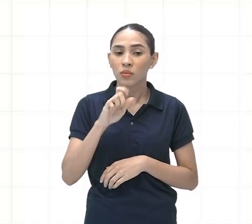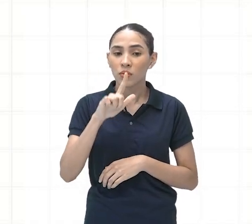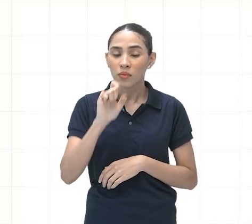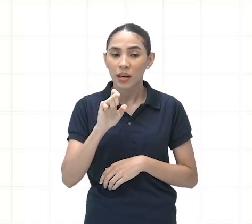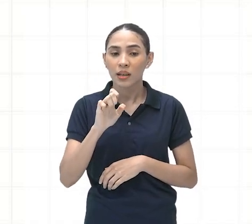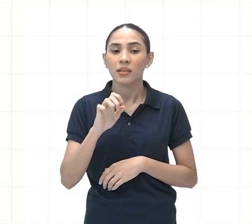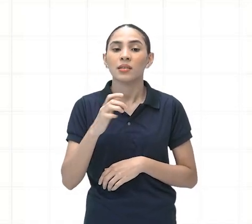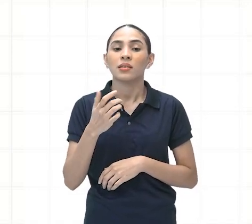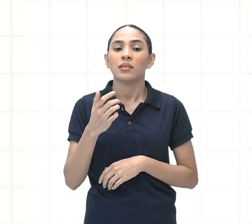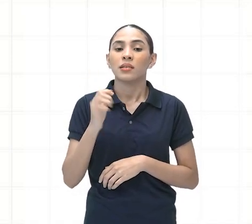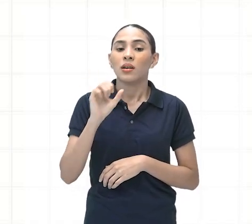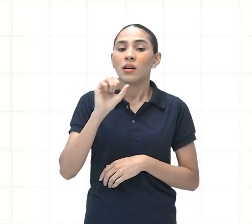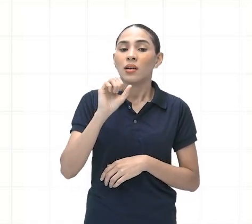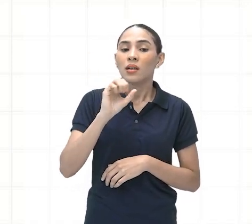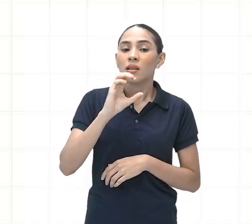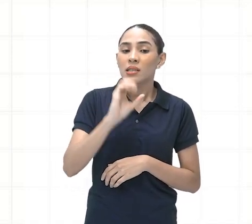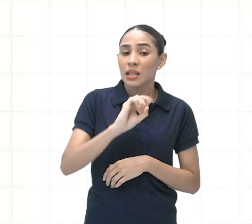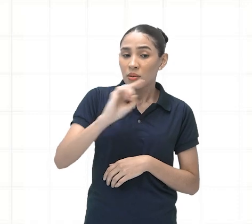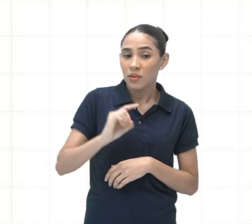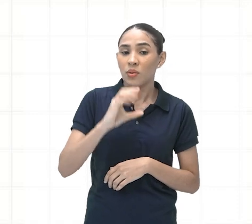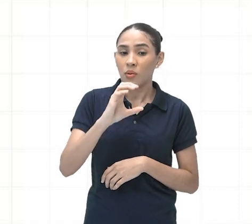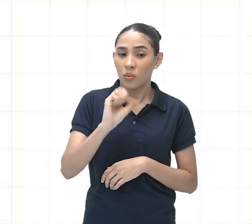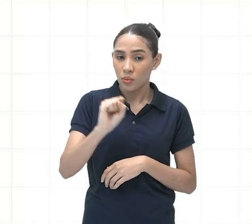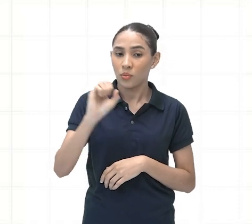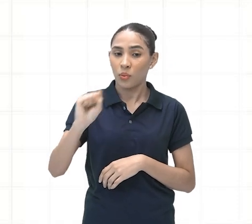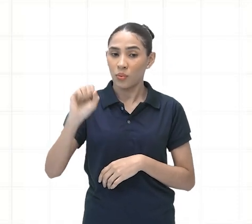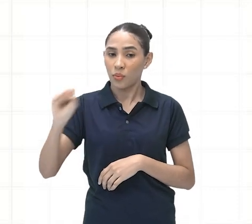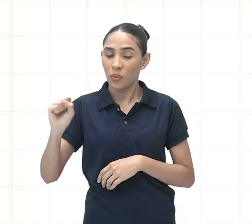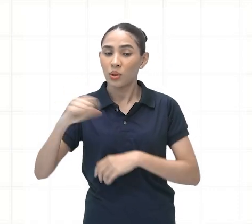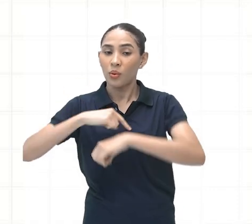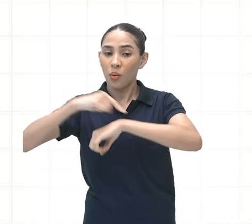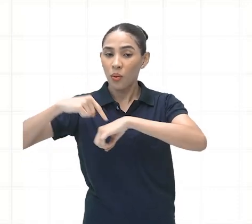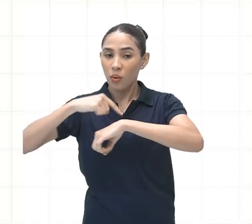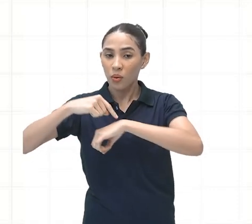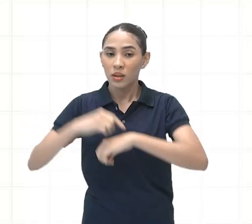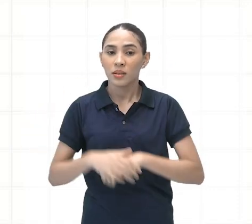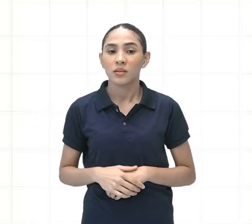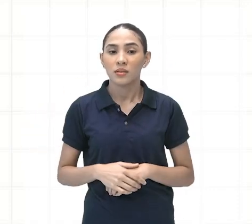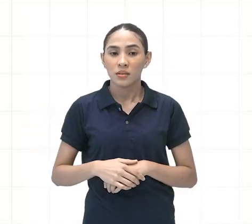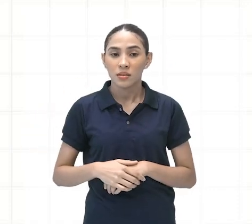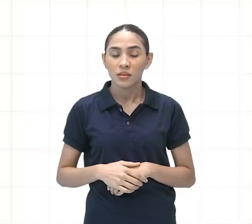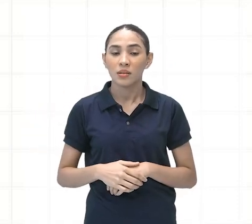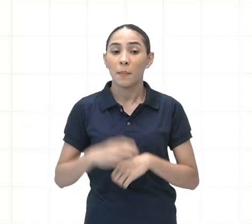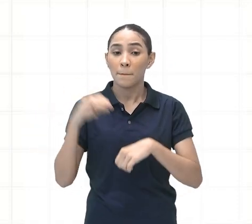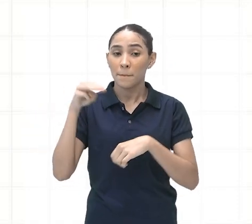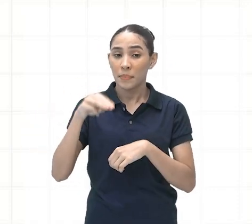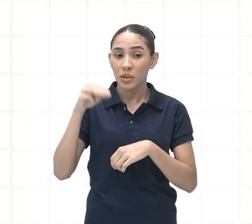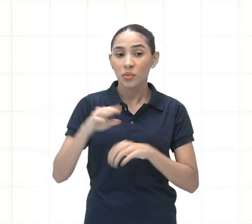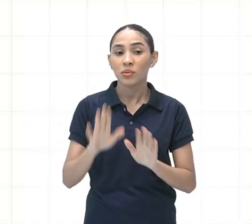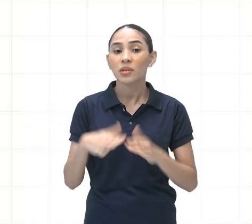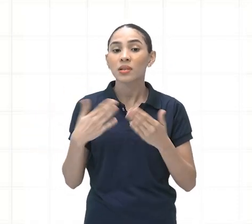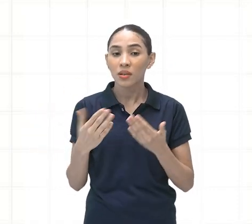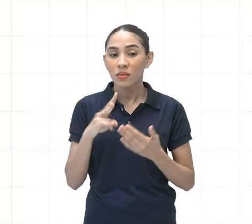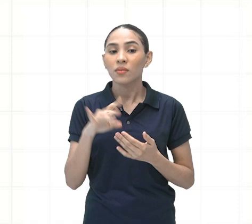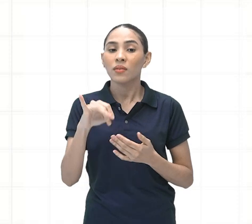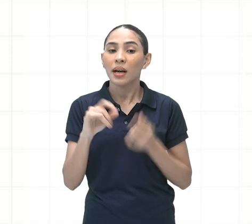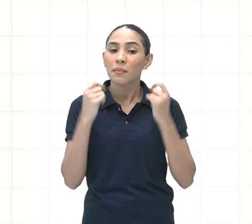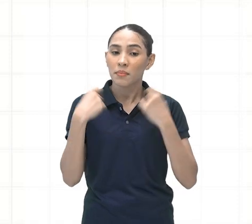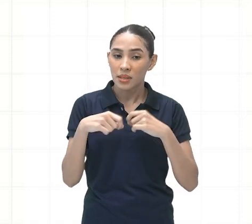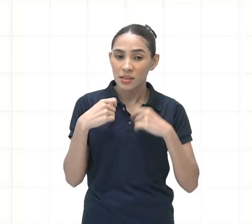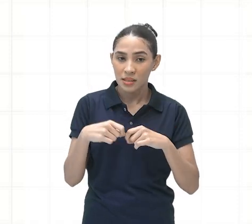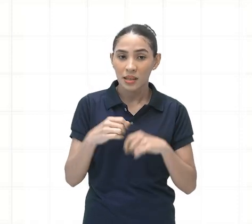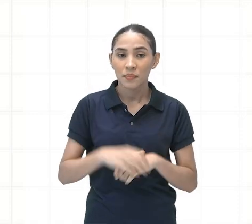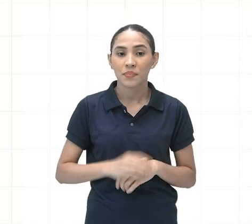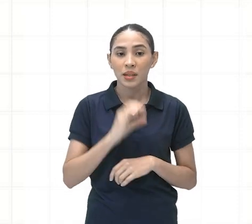esse 0,8888 em hora, certo? Em minutos. E aí, eu vou ter que transformar